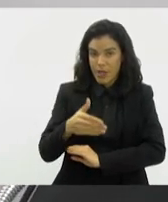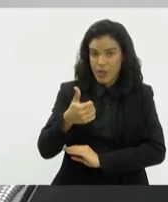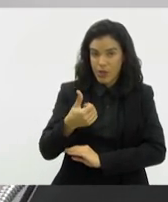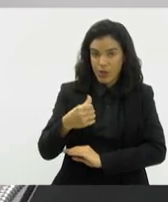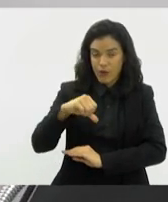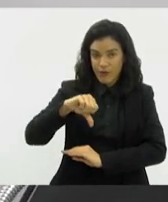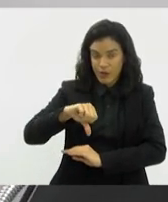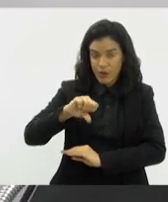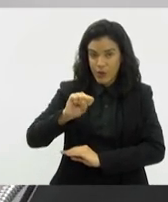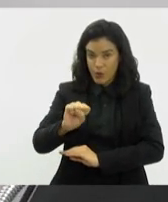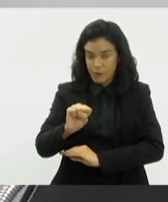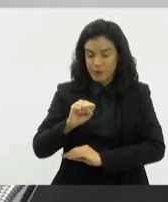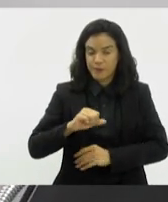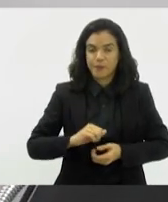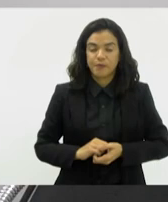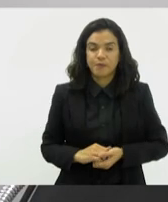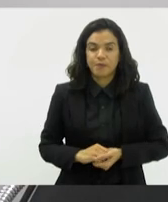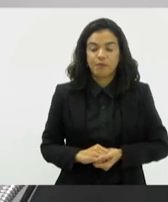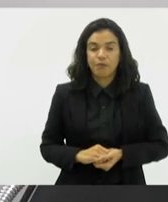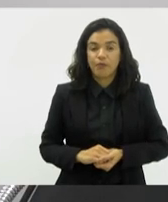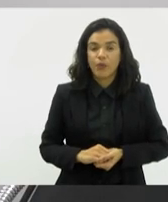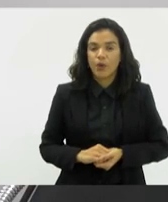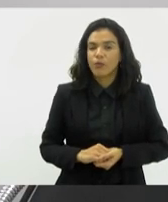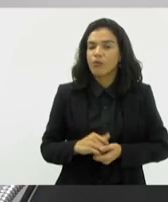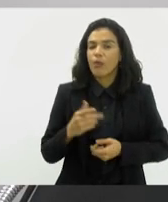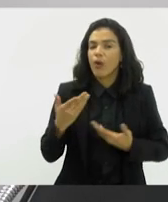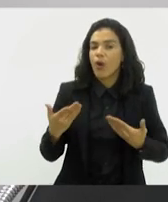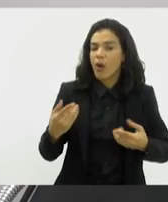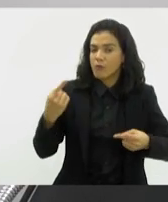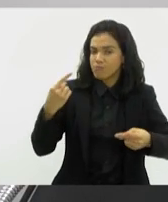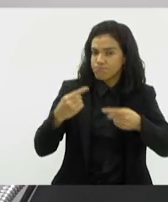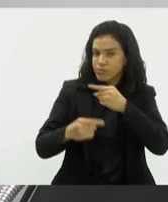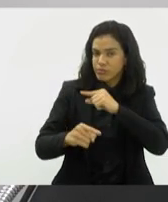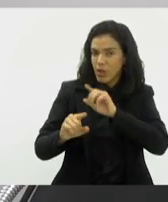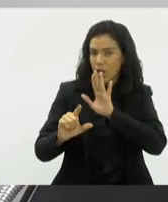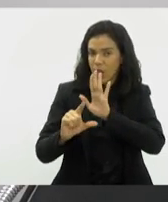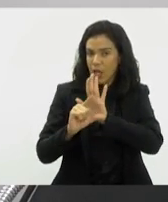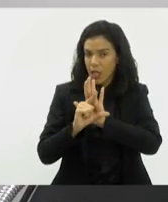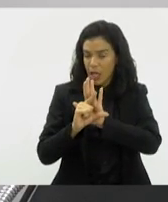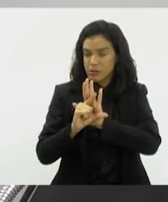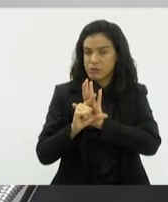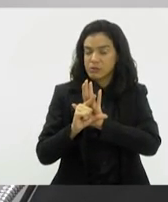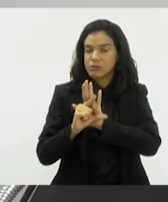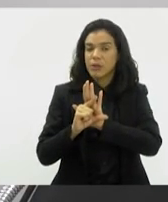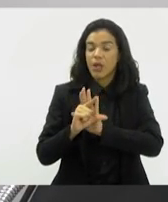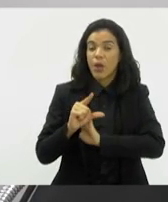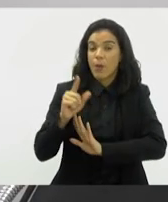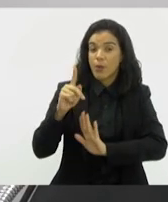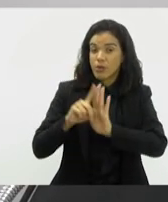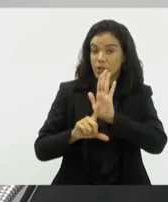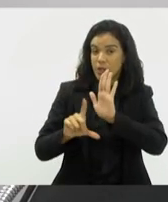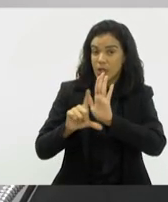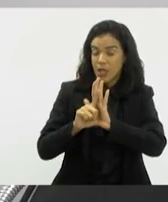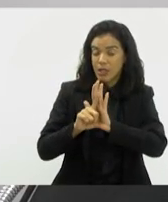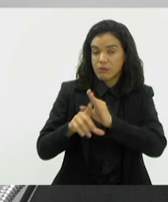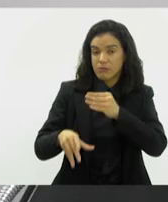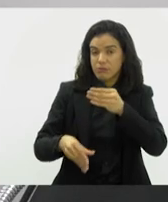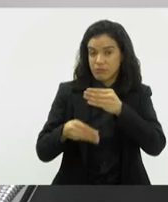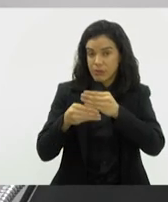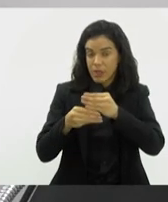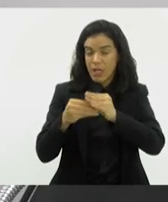95/98. Tese fixada. Configuram-se ilegais os artigos de projeto de lei de inclusão de